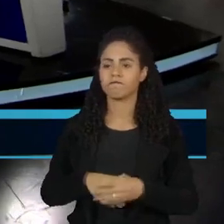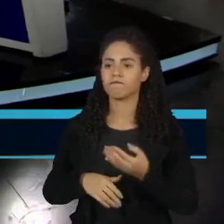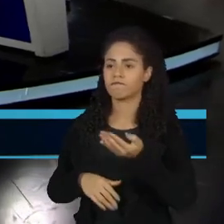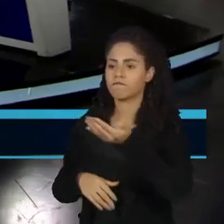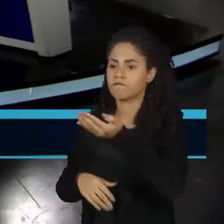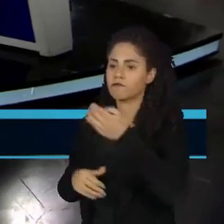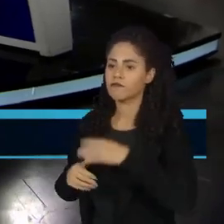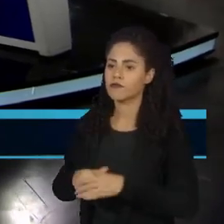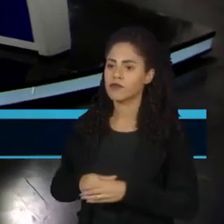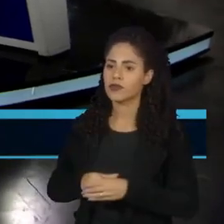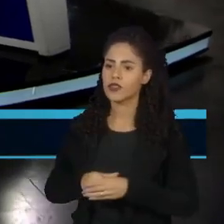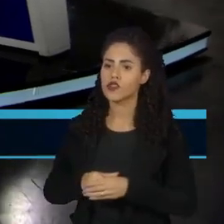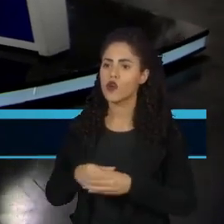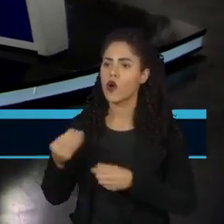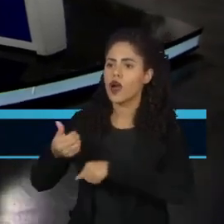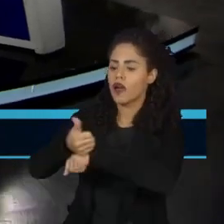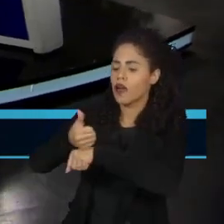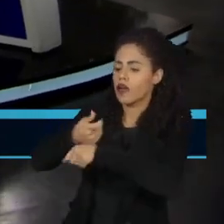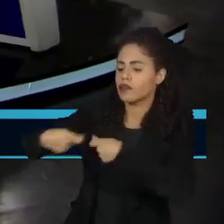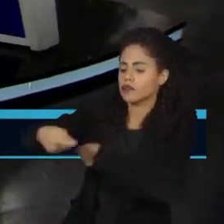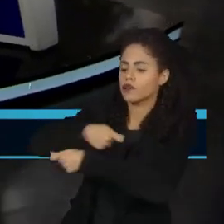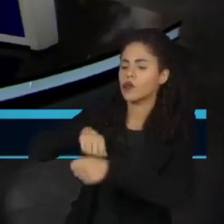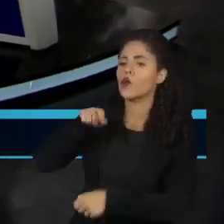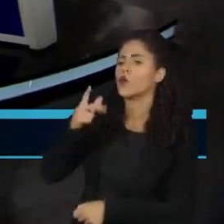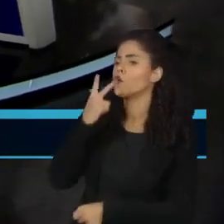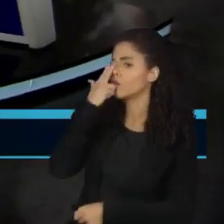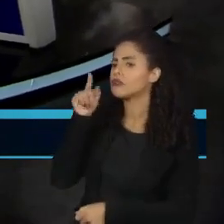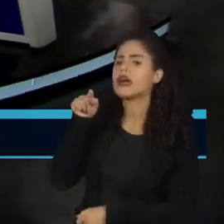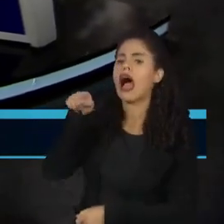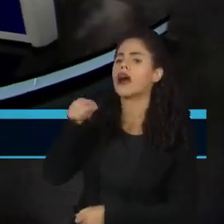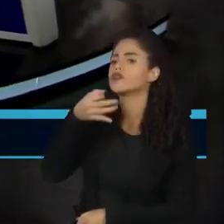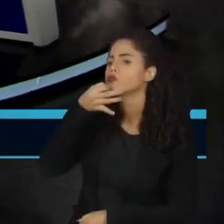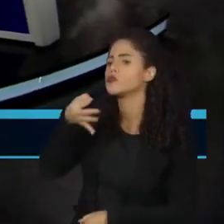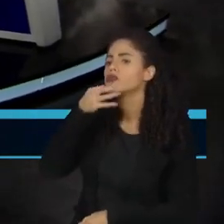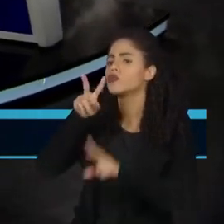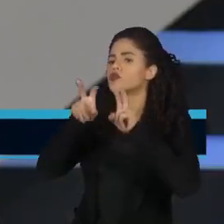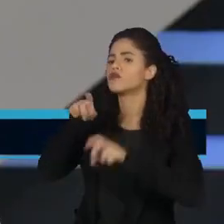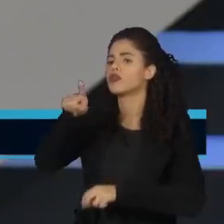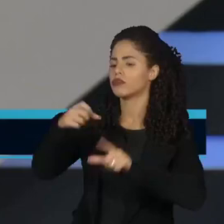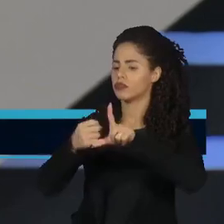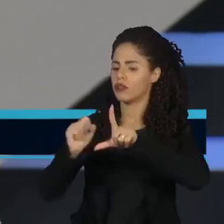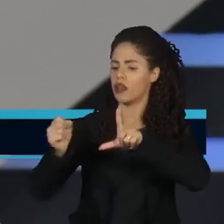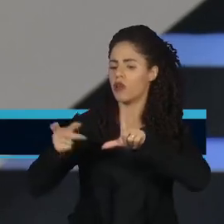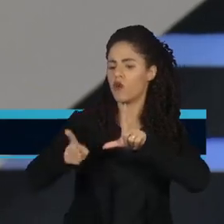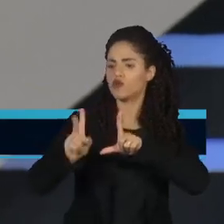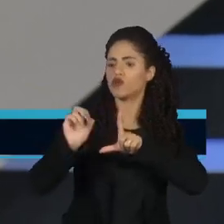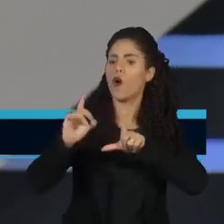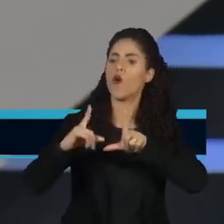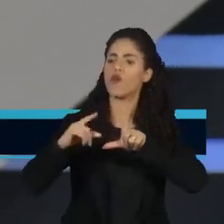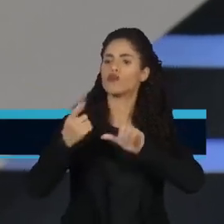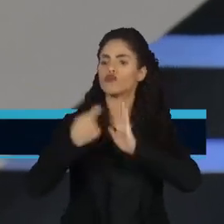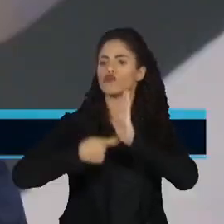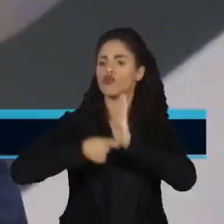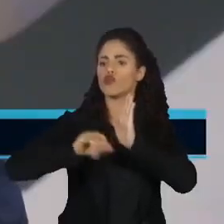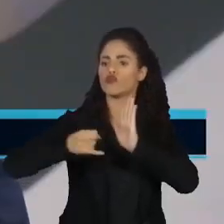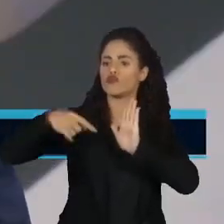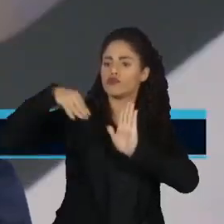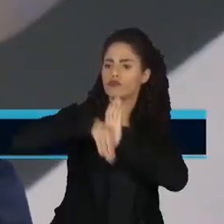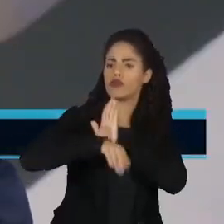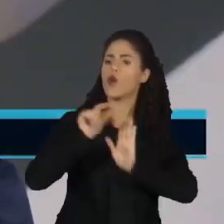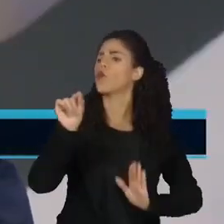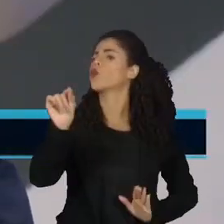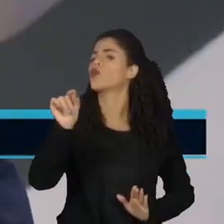Géser, como economista, de que lado você fica nessa batalha? Pela manutenção da Selic ou pela queda dos juros?